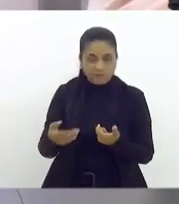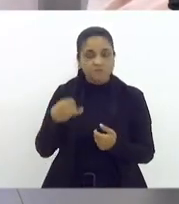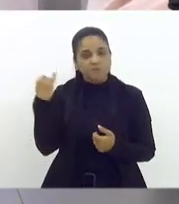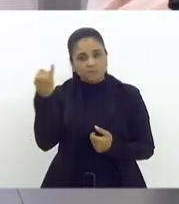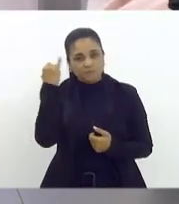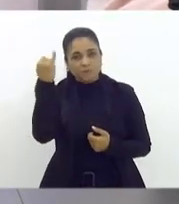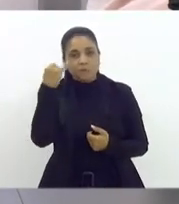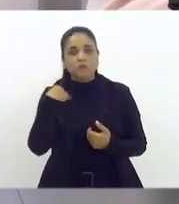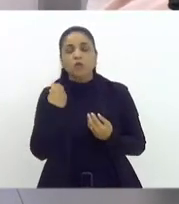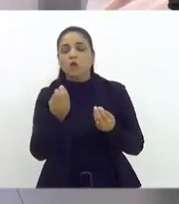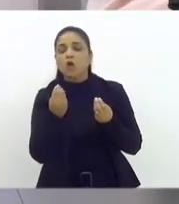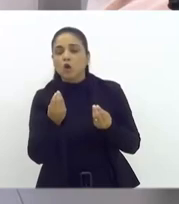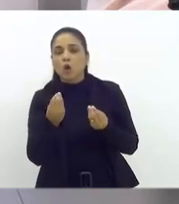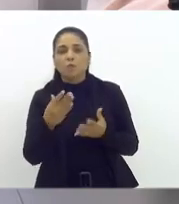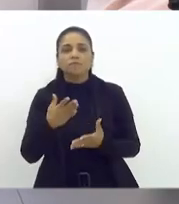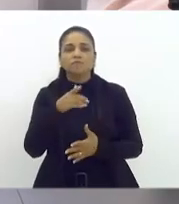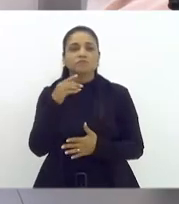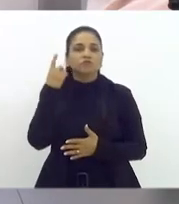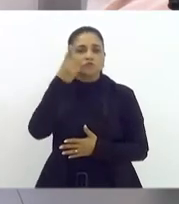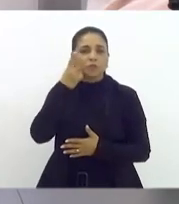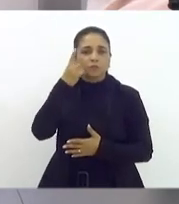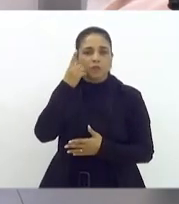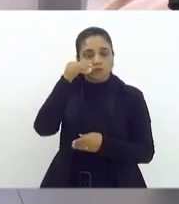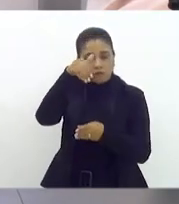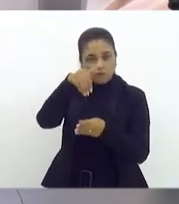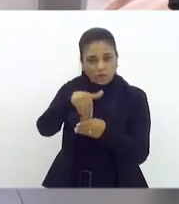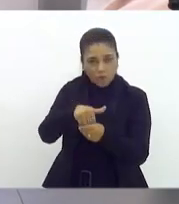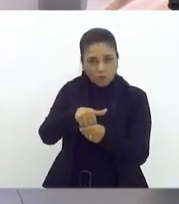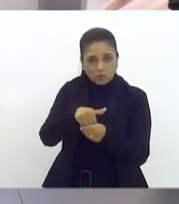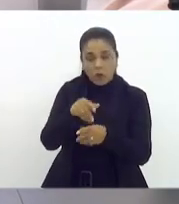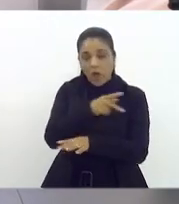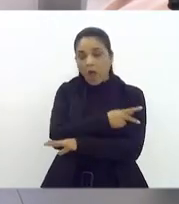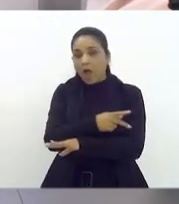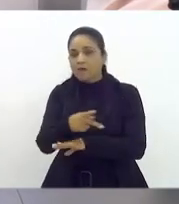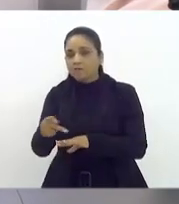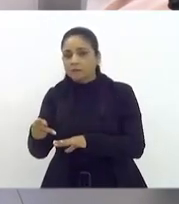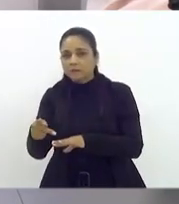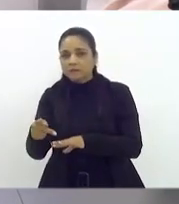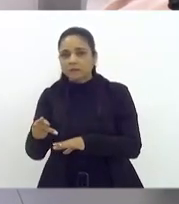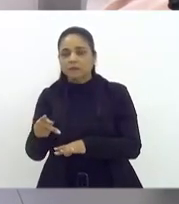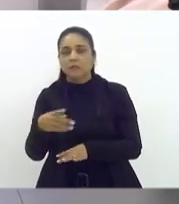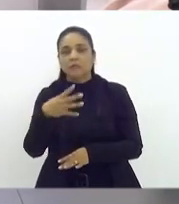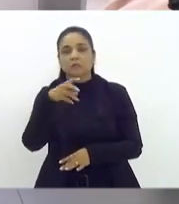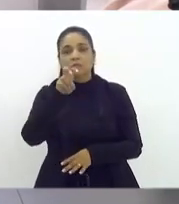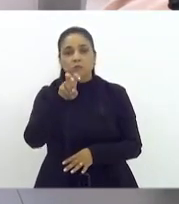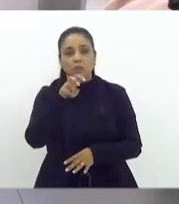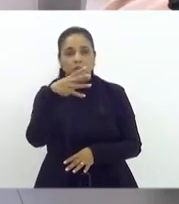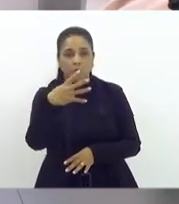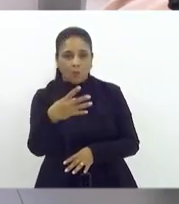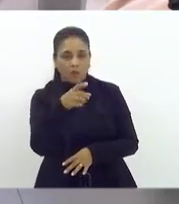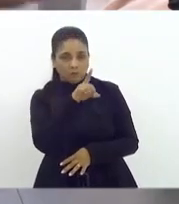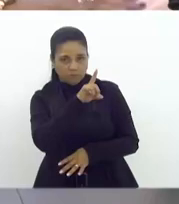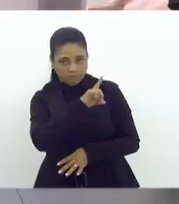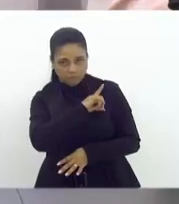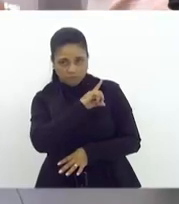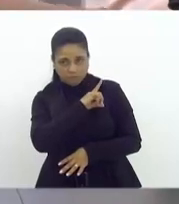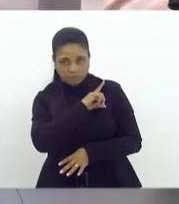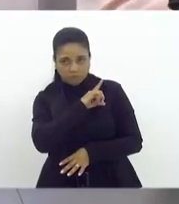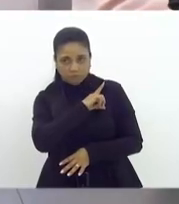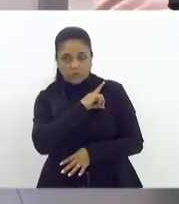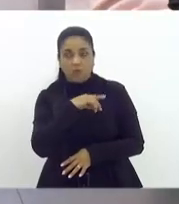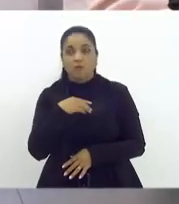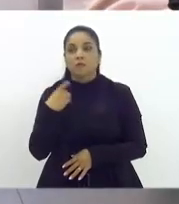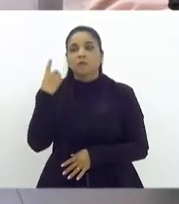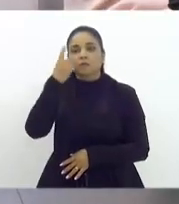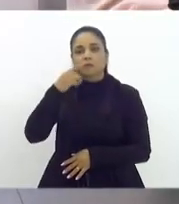como votam resultados a visita a 54 DP deputado munir